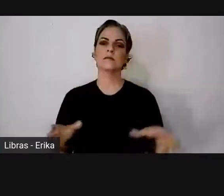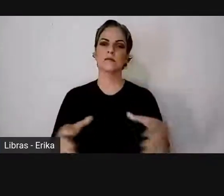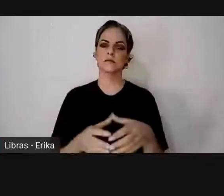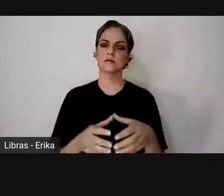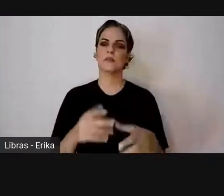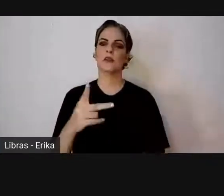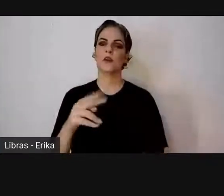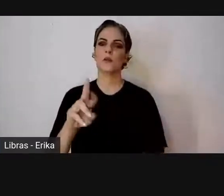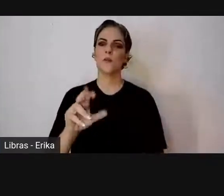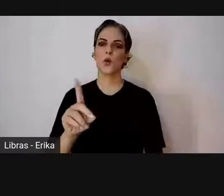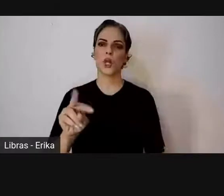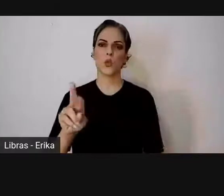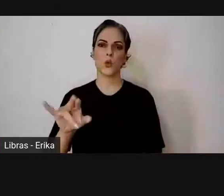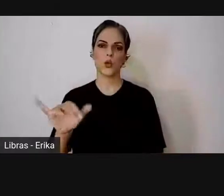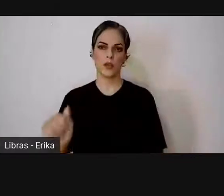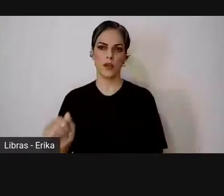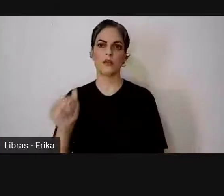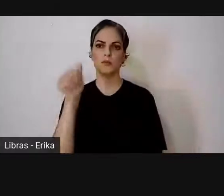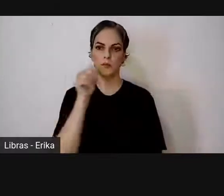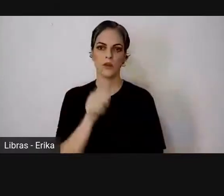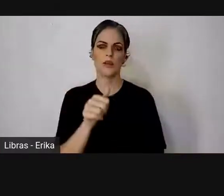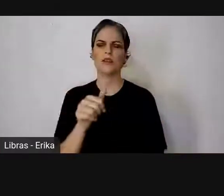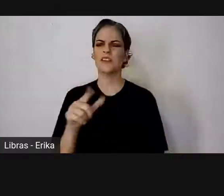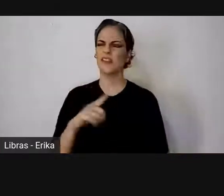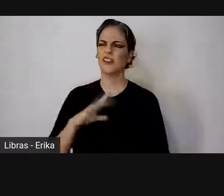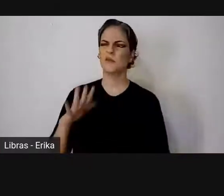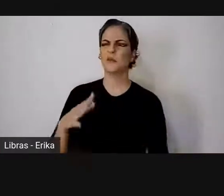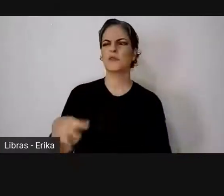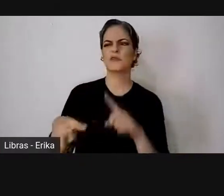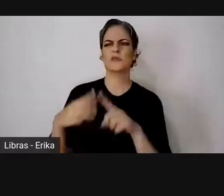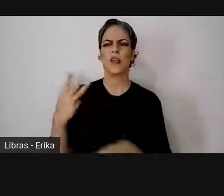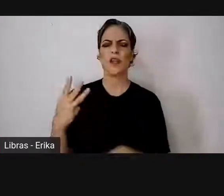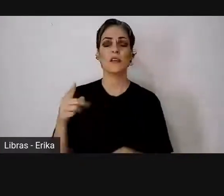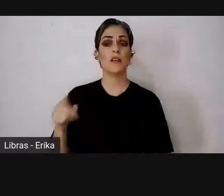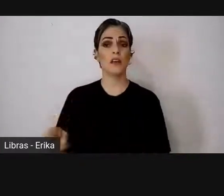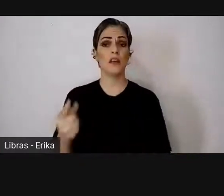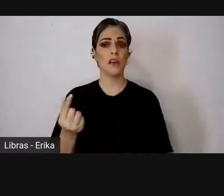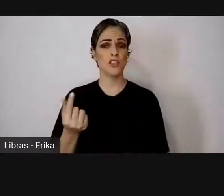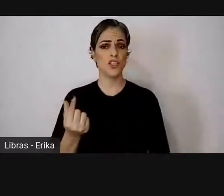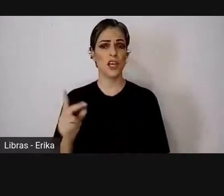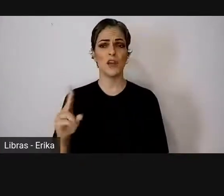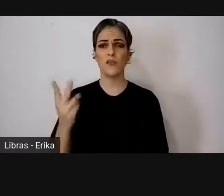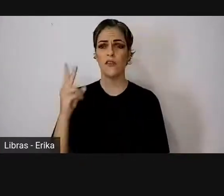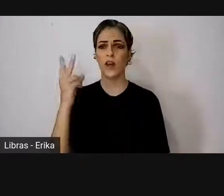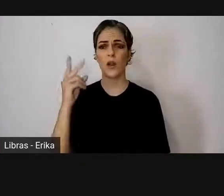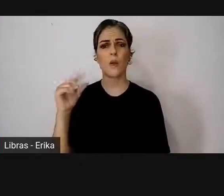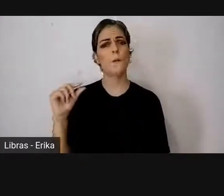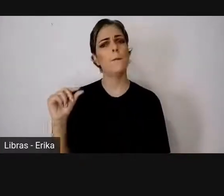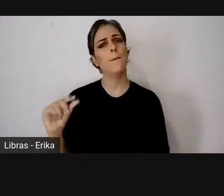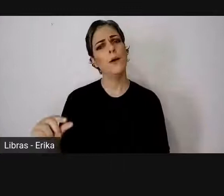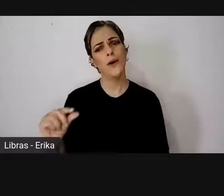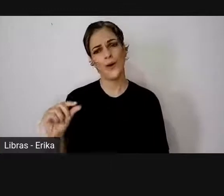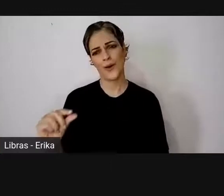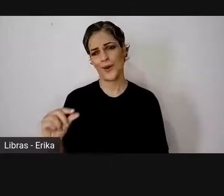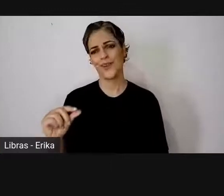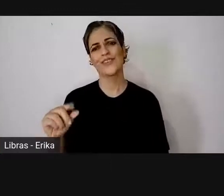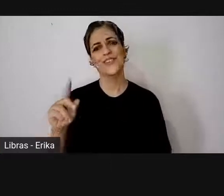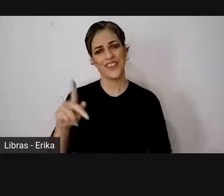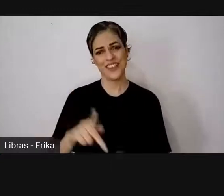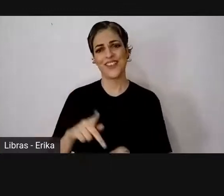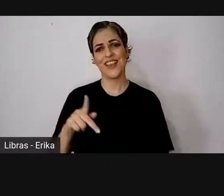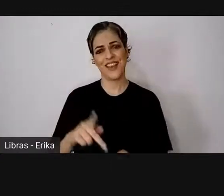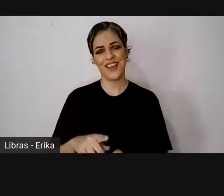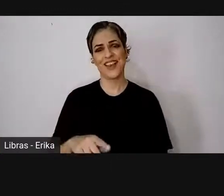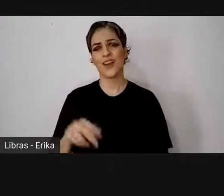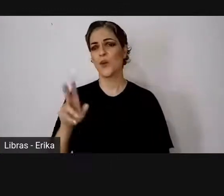3 itens que essa doação, que era uma doação, o valor, na verdade, era muito pequeno. A Câmara dos Deputados nunca precisou